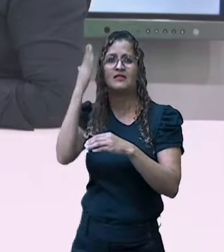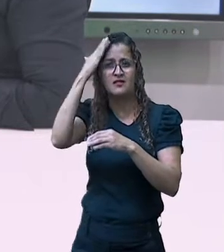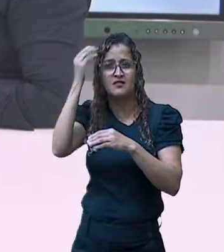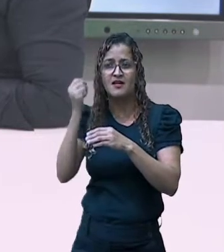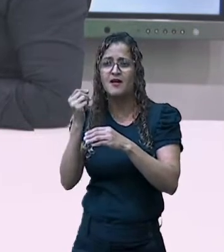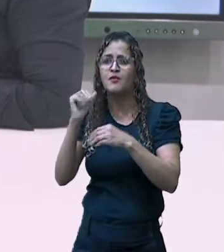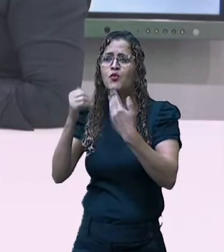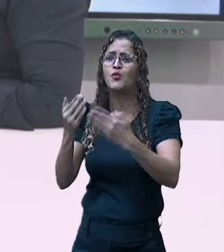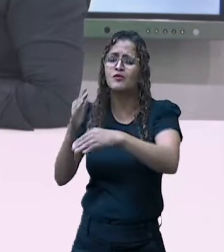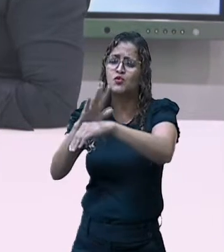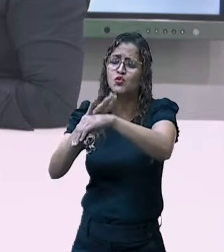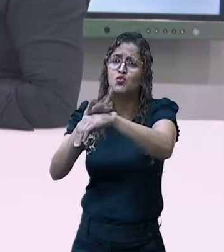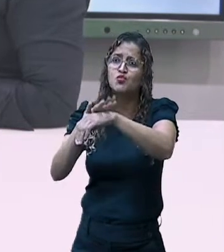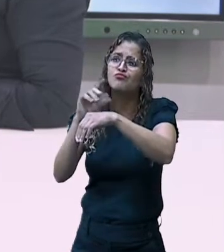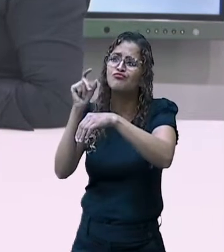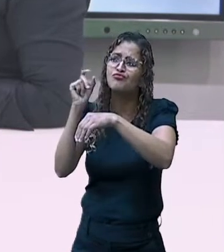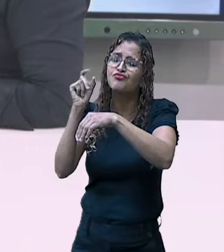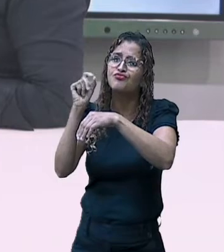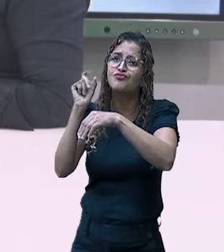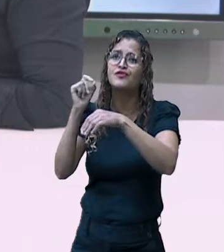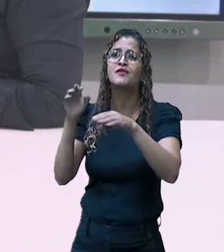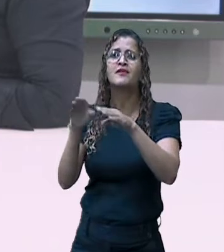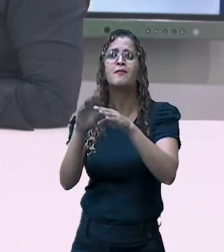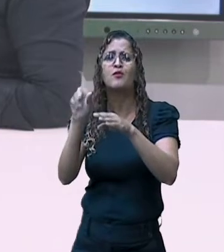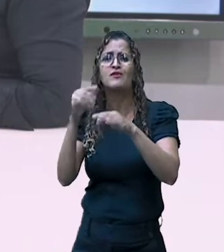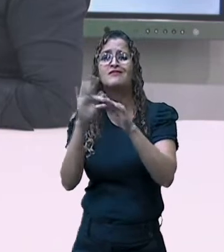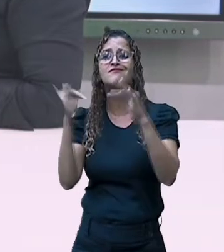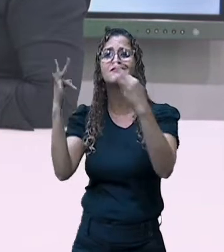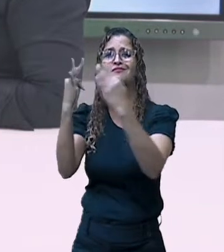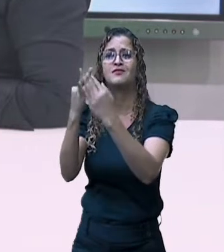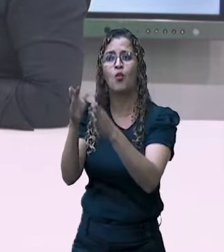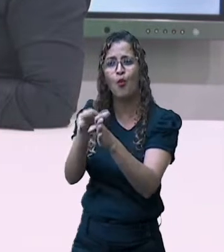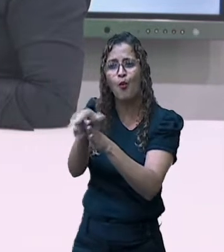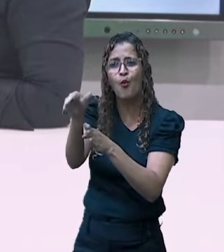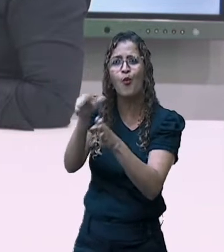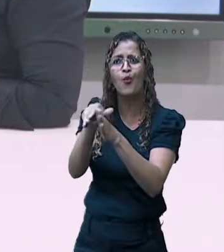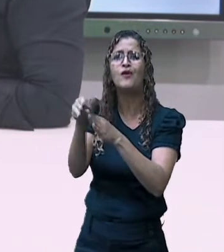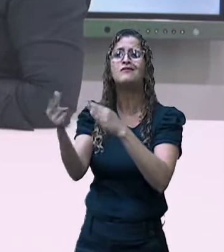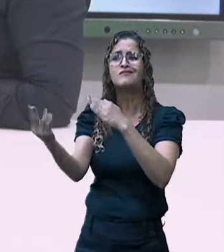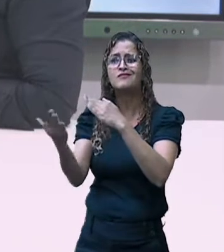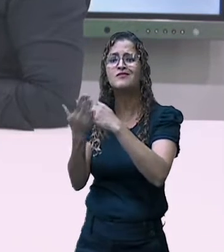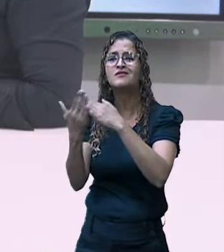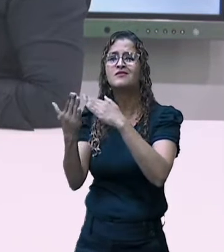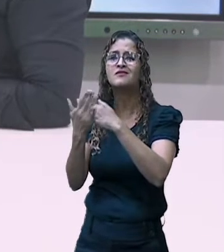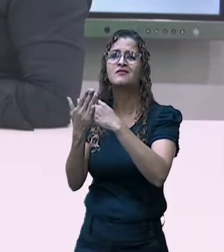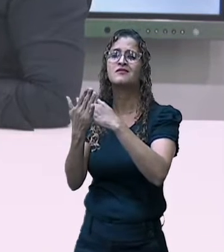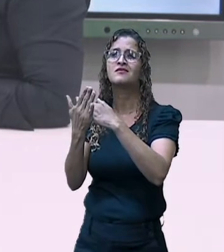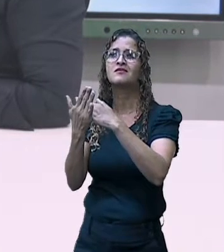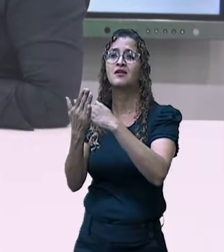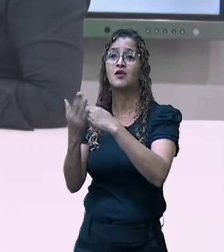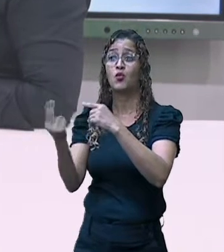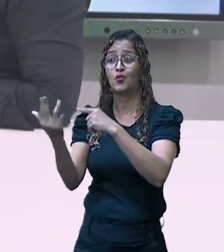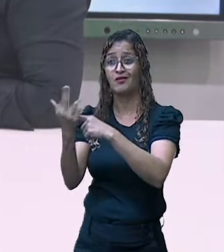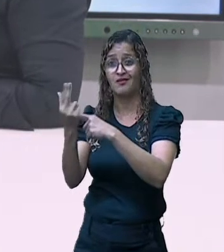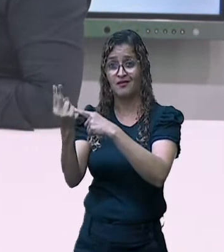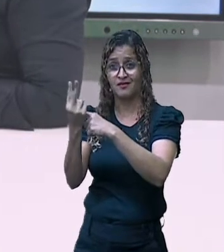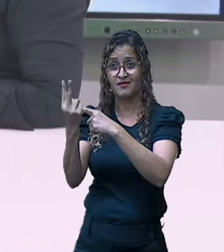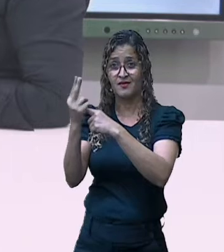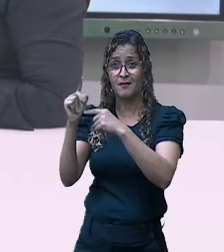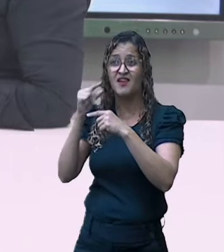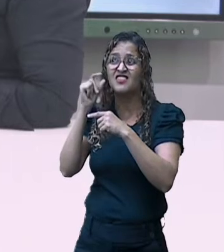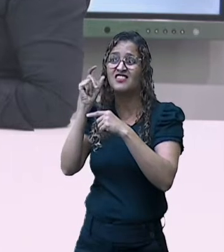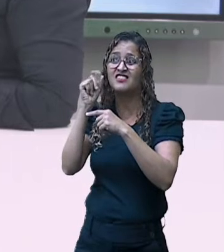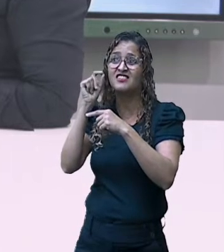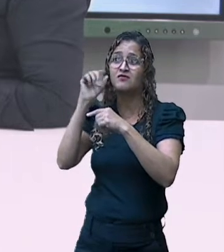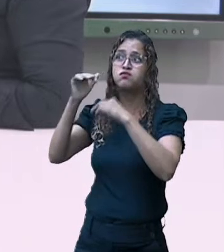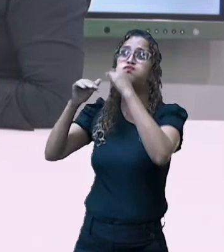pais, orientar a criança sobre cuidados que ela deve ter para que essa cárie não aumente, não evolua. Então é muito